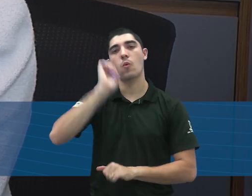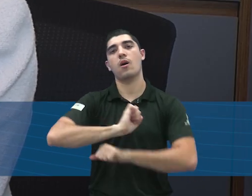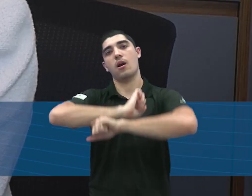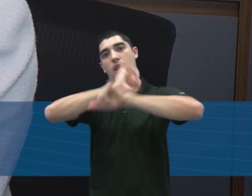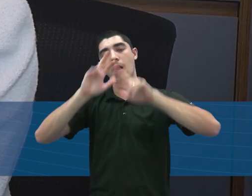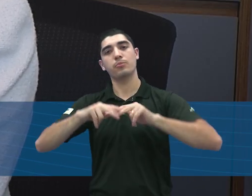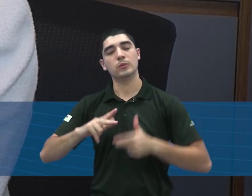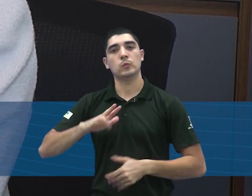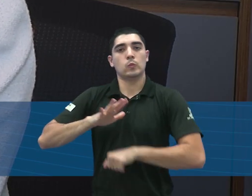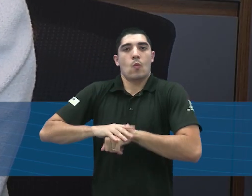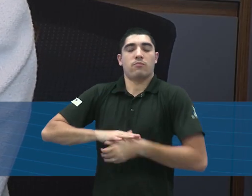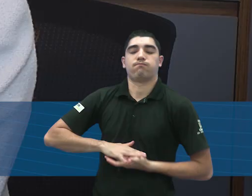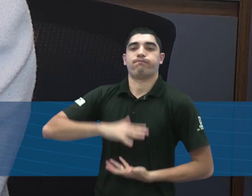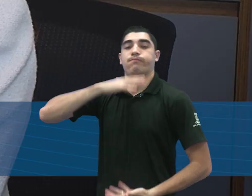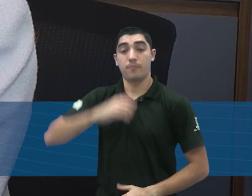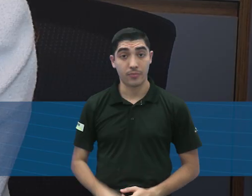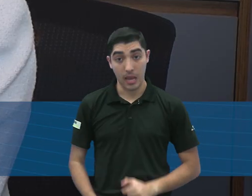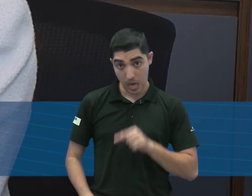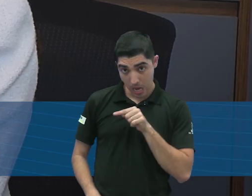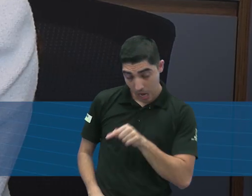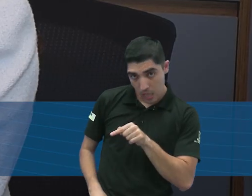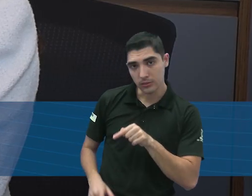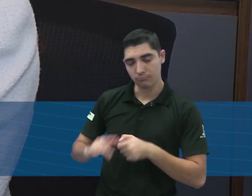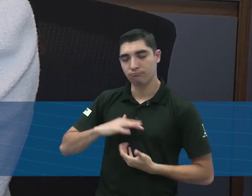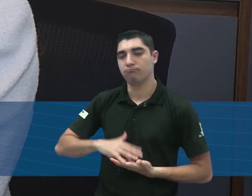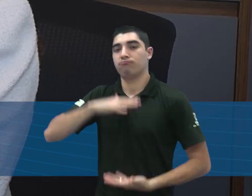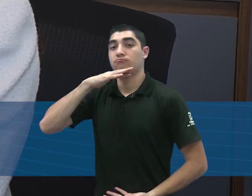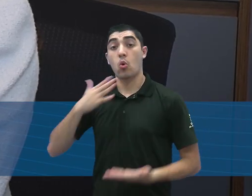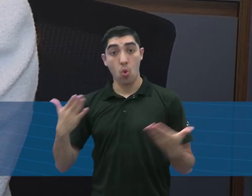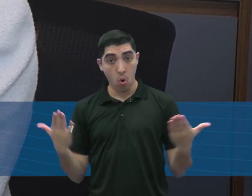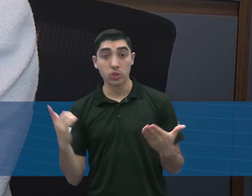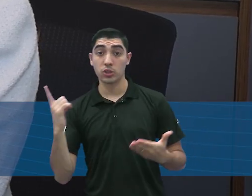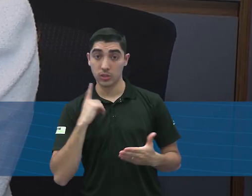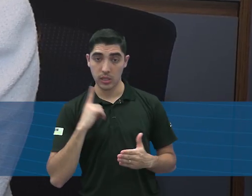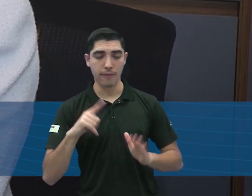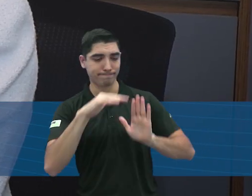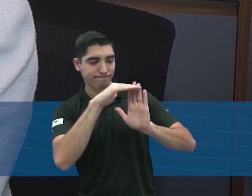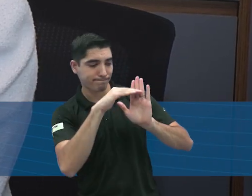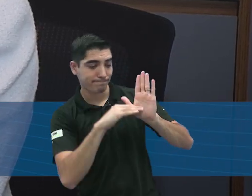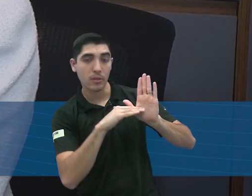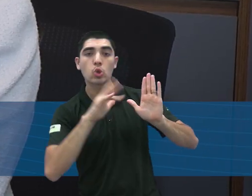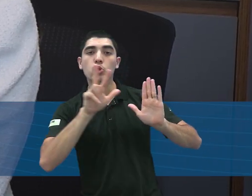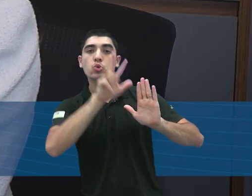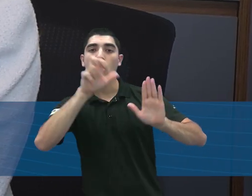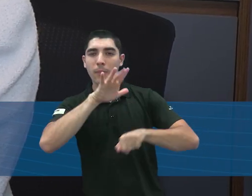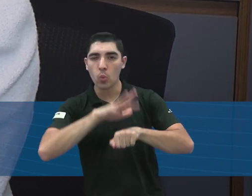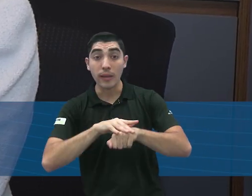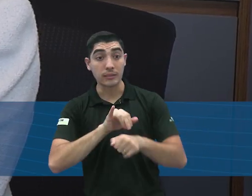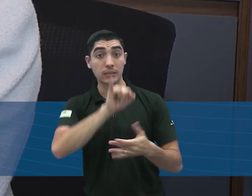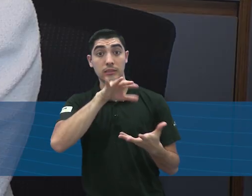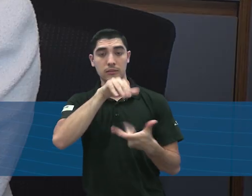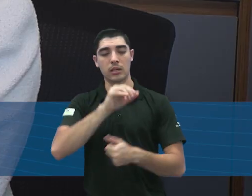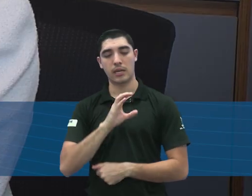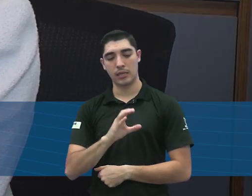dos diagnósticos. Hoje o burnout ele é reconhecido pelo Manual de Diagnóstico das Doenças, um manual